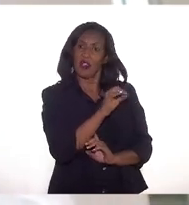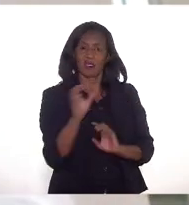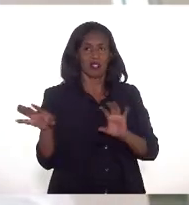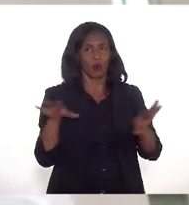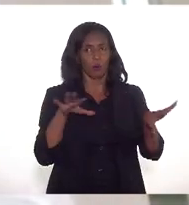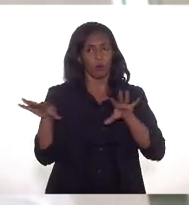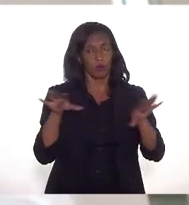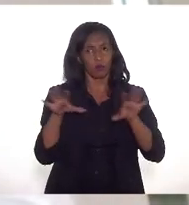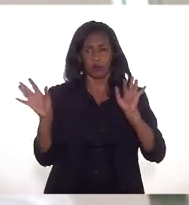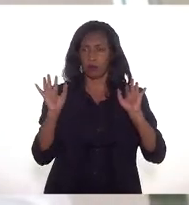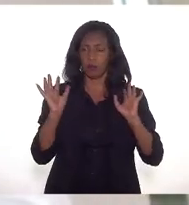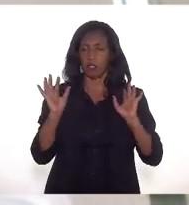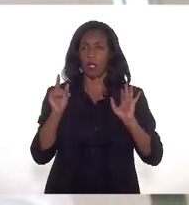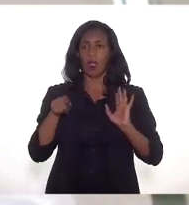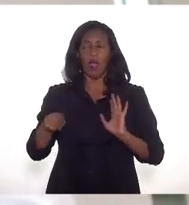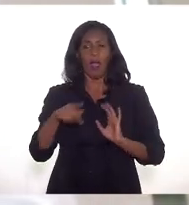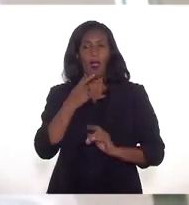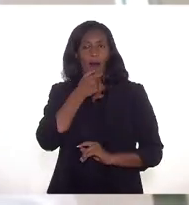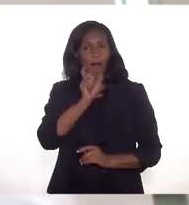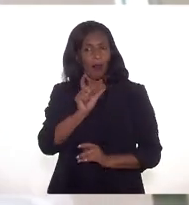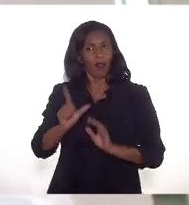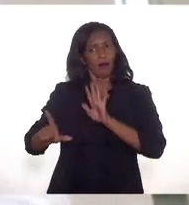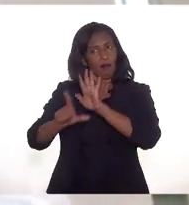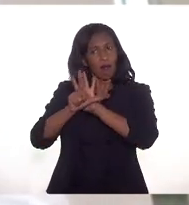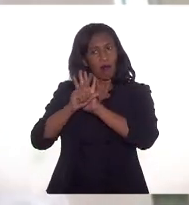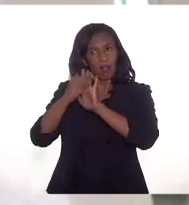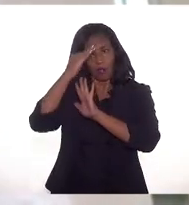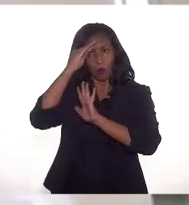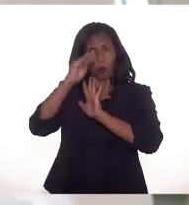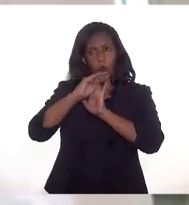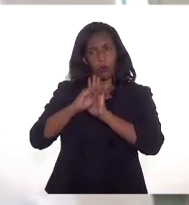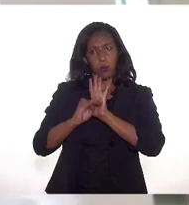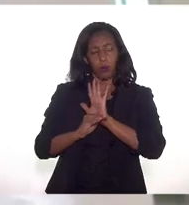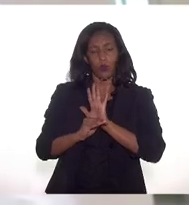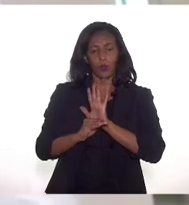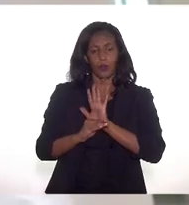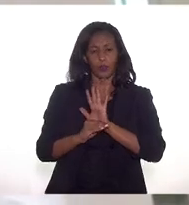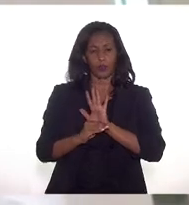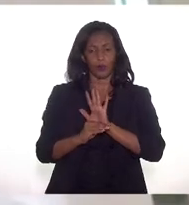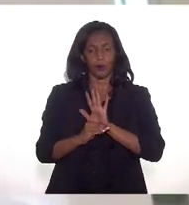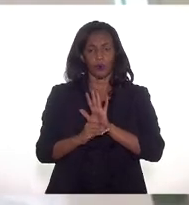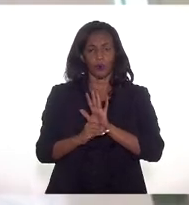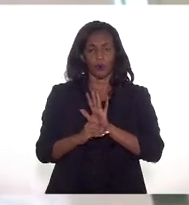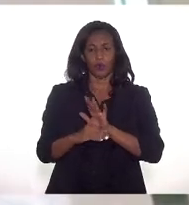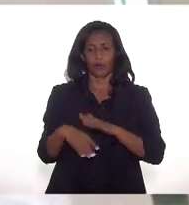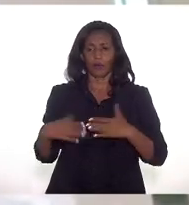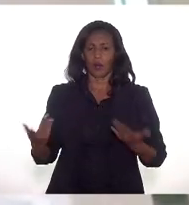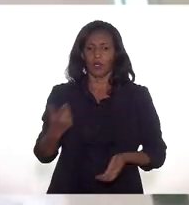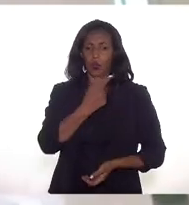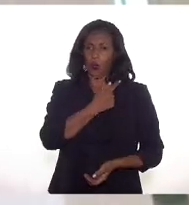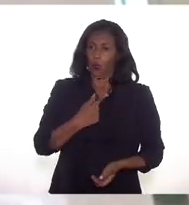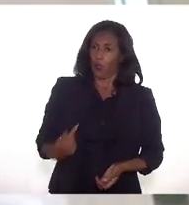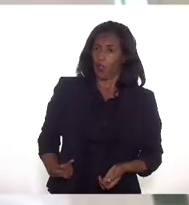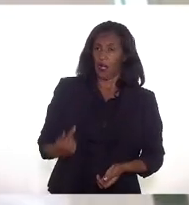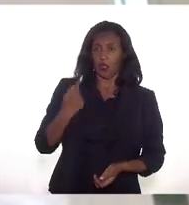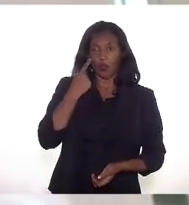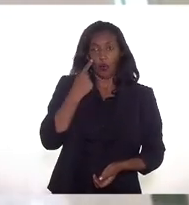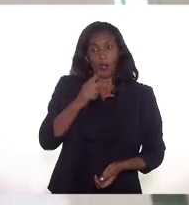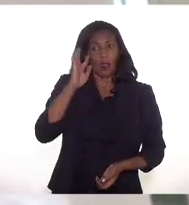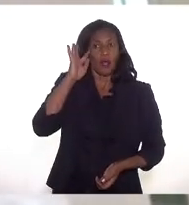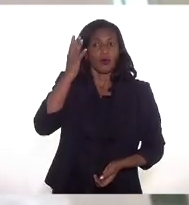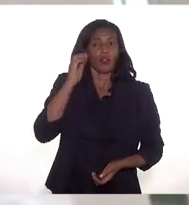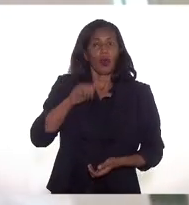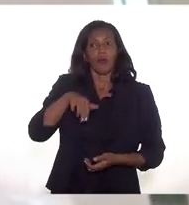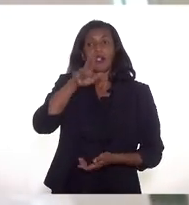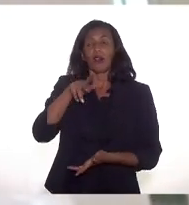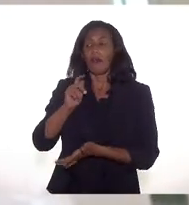do Dr. Zamit, ela tem fundamento na própria lei. Obviamente, vai ter a decisão do governador, o que ele vai querer gastar, mais numa